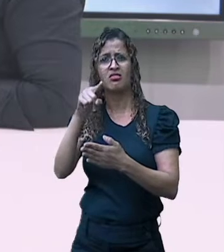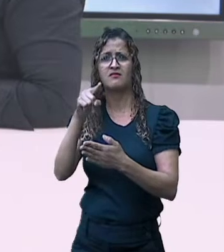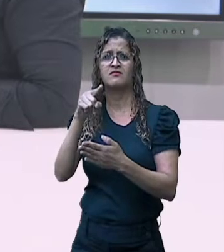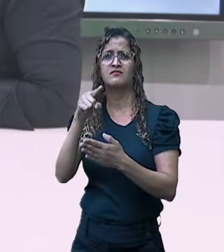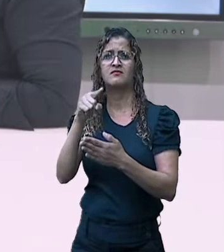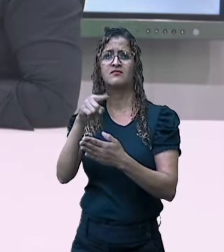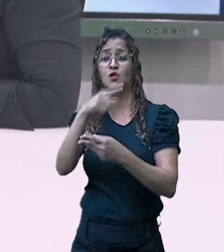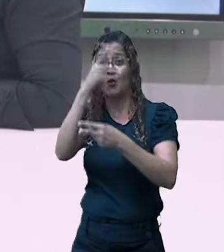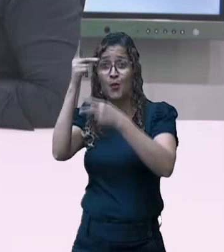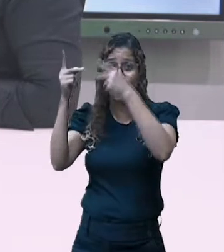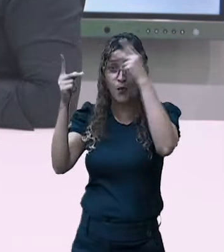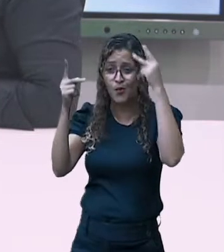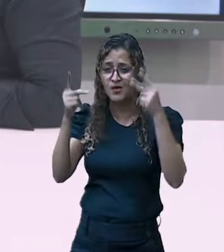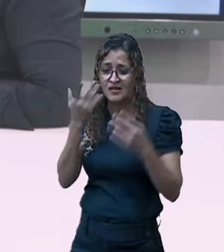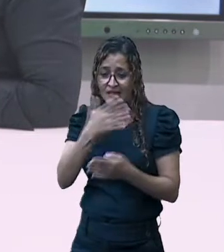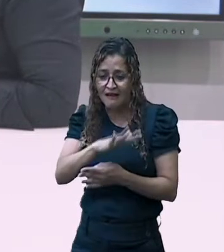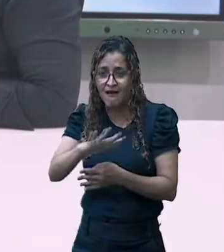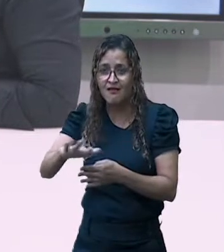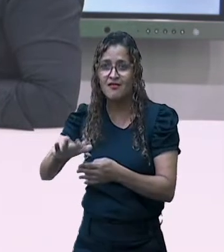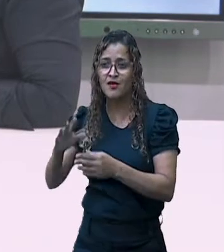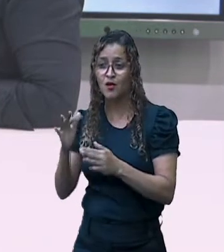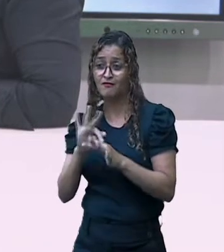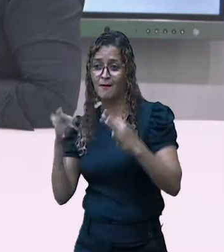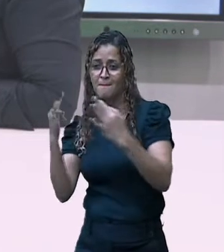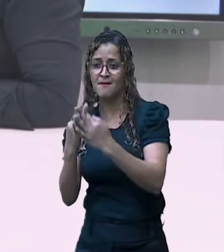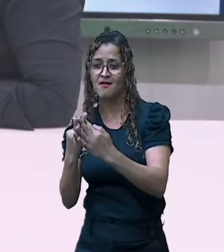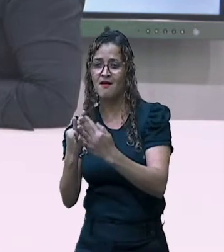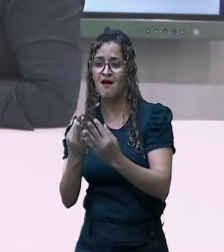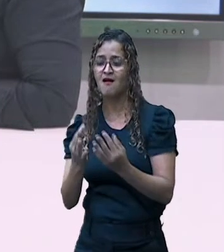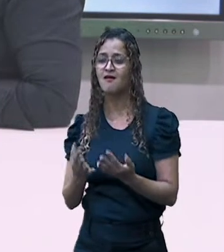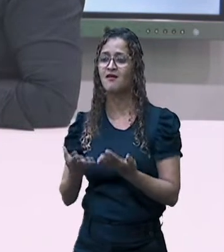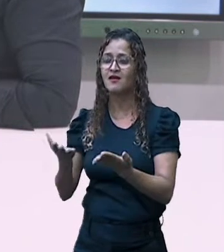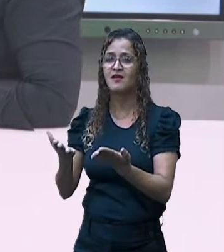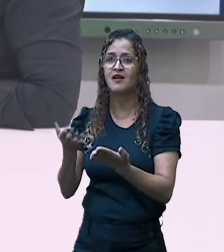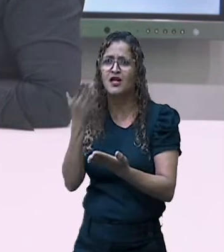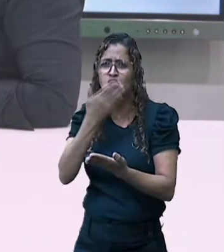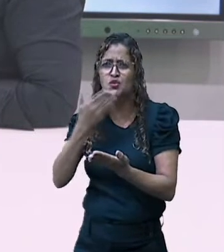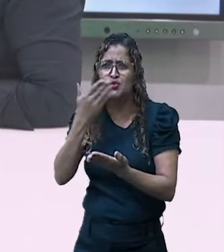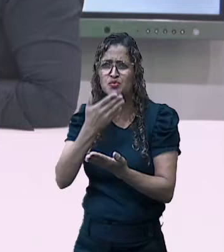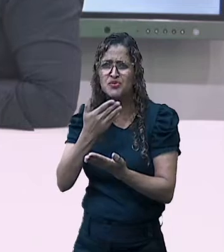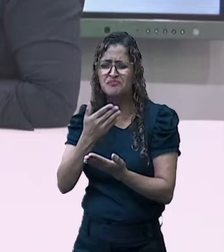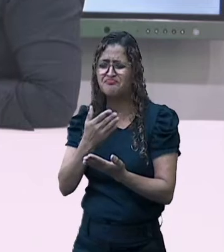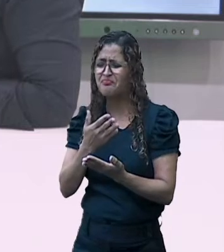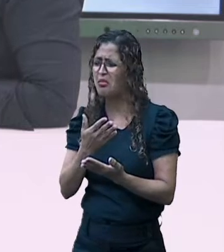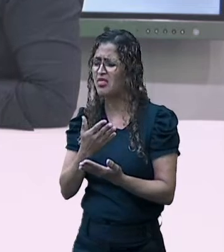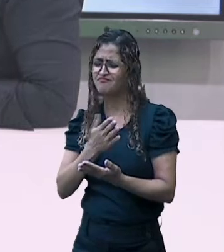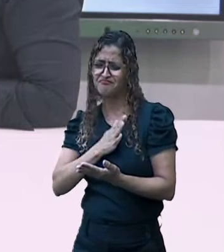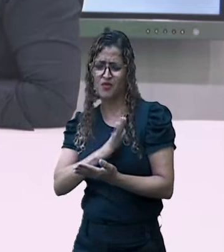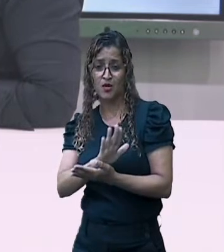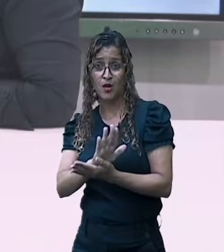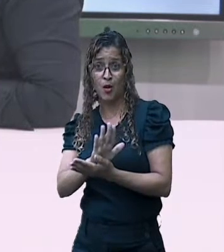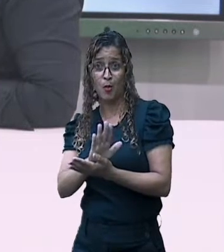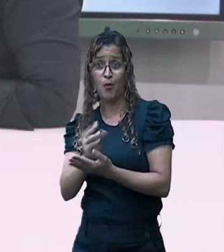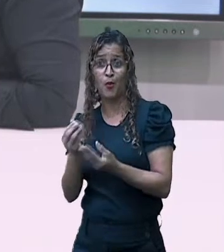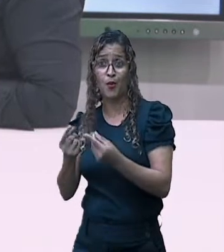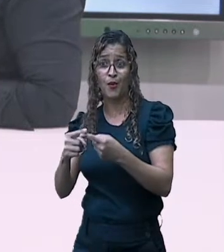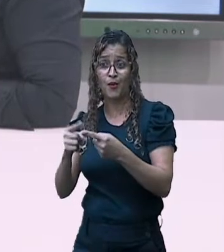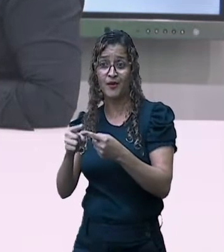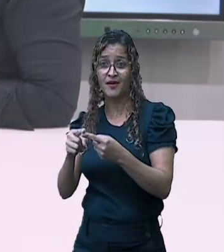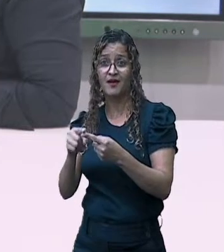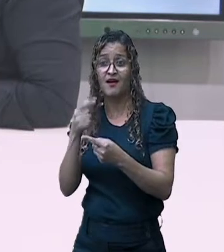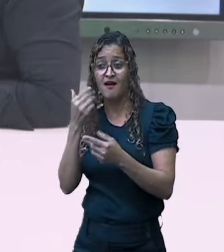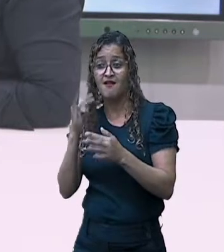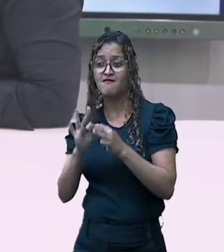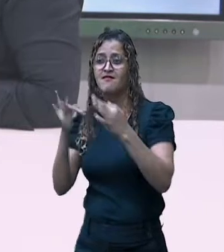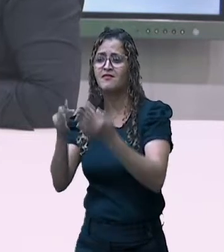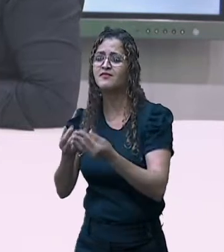não ofereceram açúcar até os 2 anos e elas não têm muito paladar para o açúcar. Então, elas não vão aceitar tanto